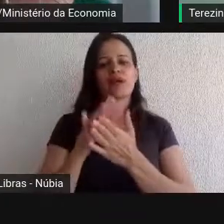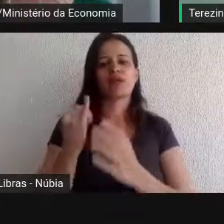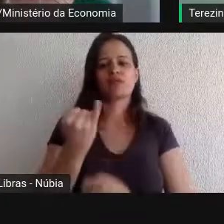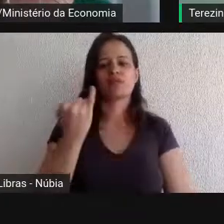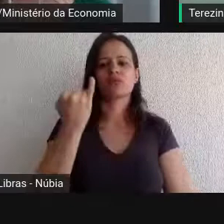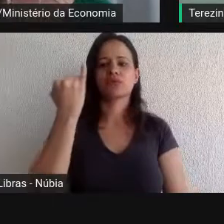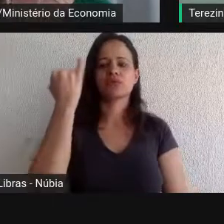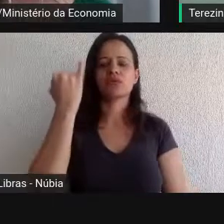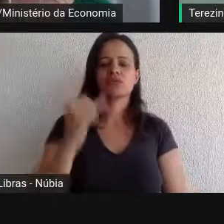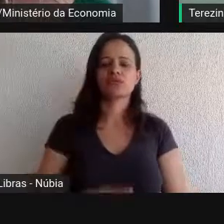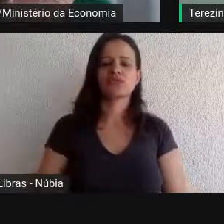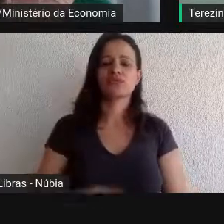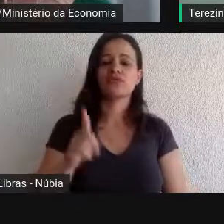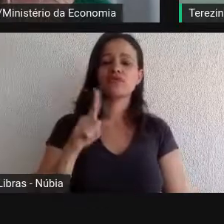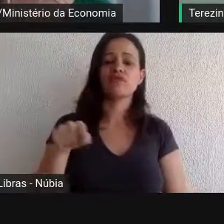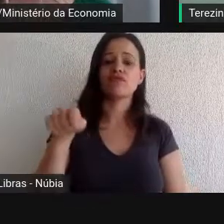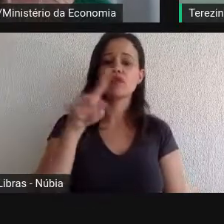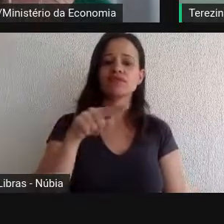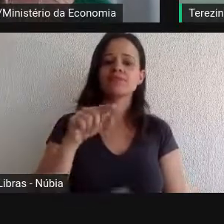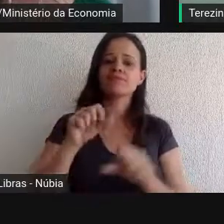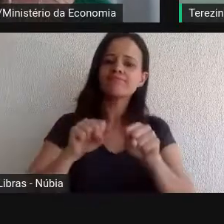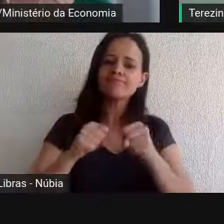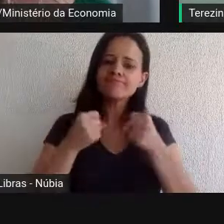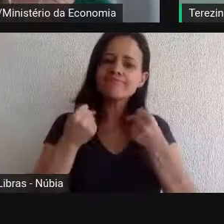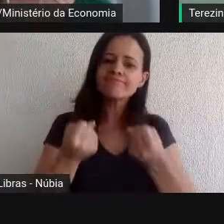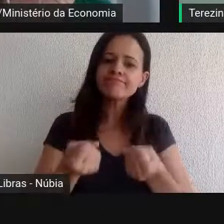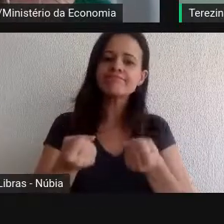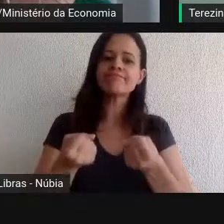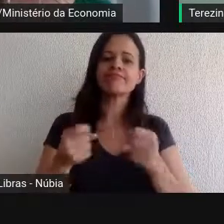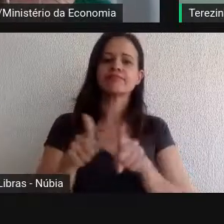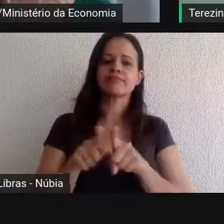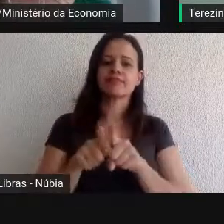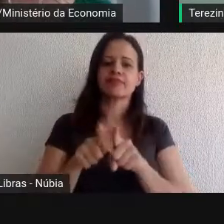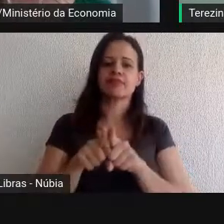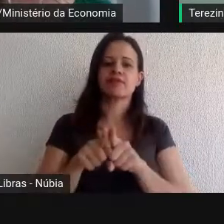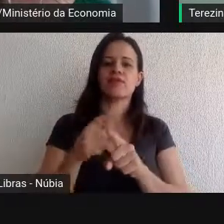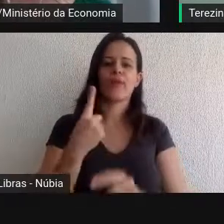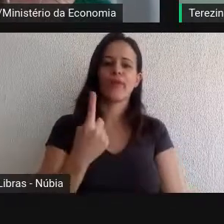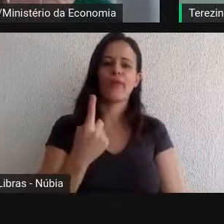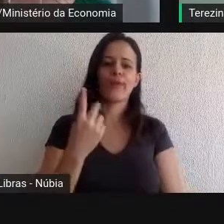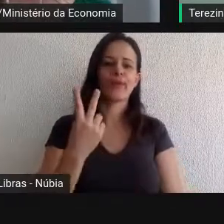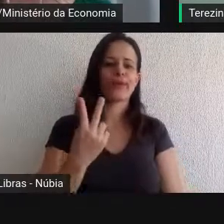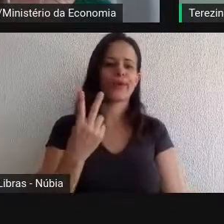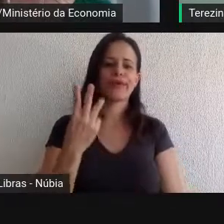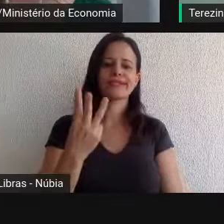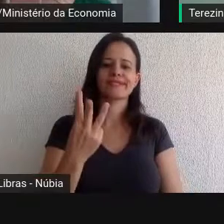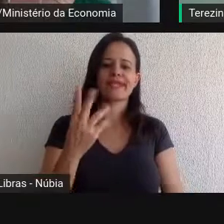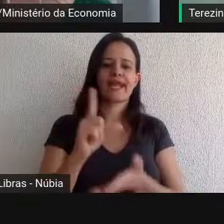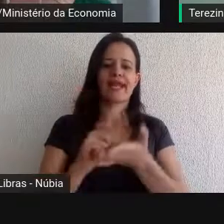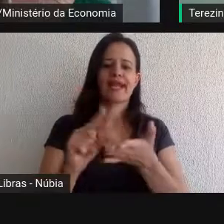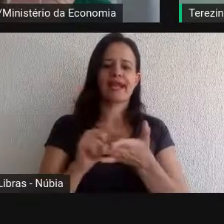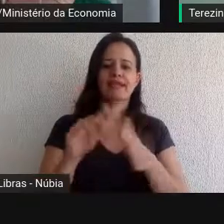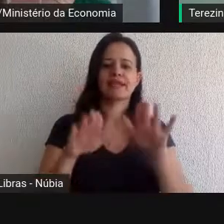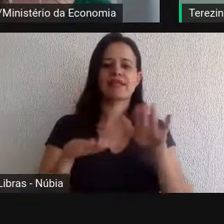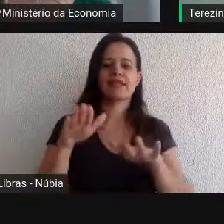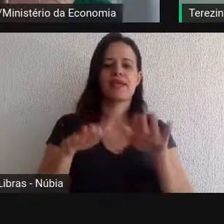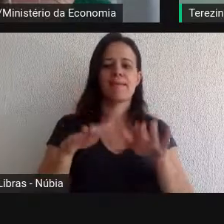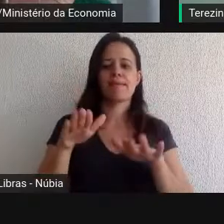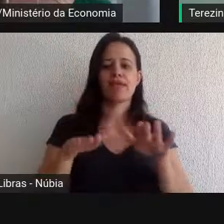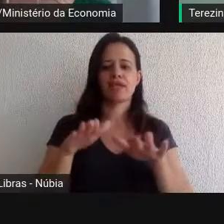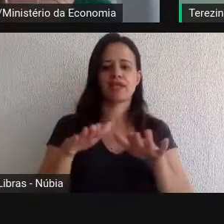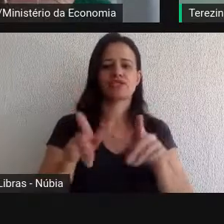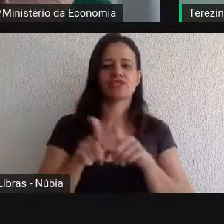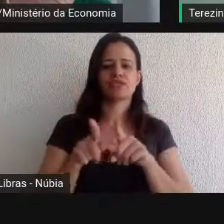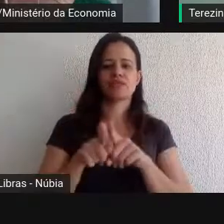né? Que vocês desdobrem seu TCC em 1, 2, 3 artigos, depende muito da forma como